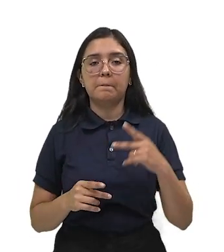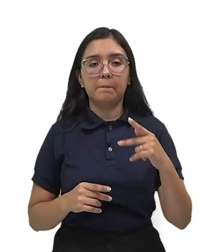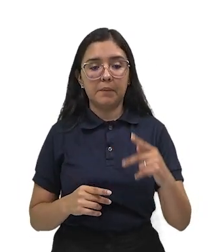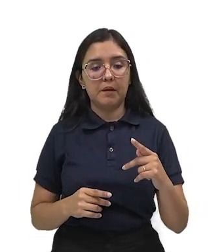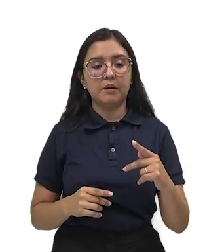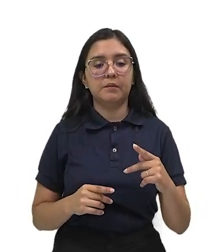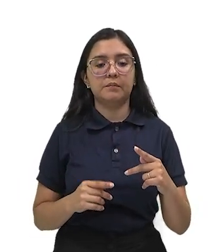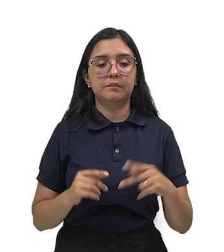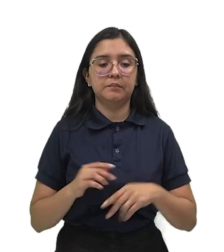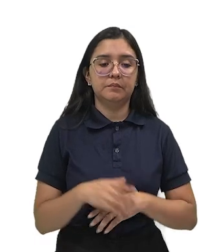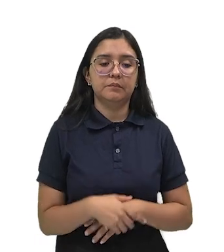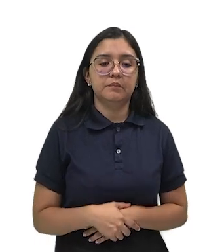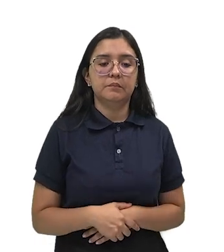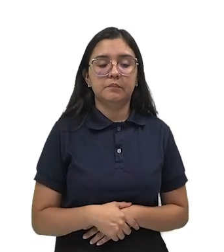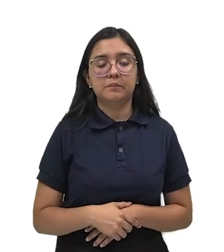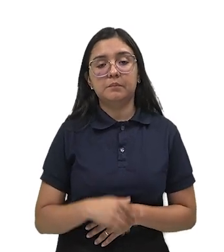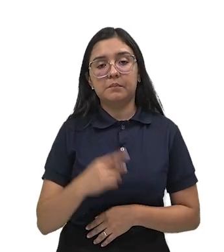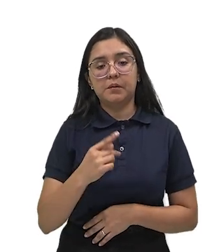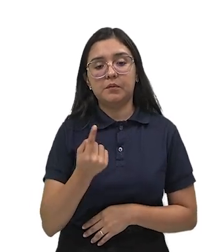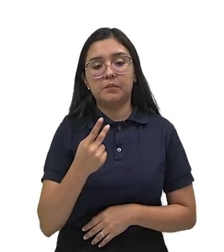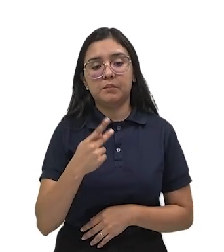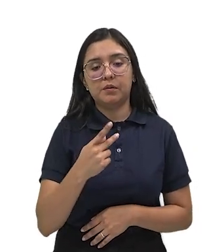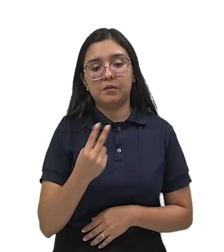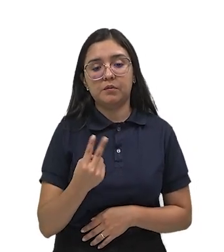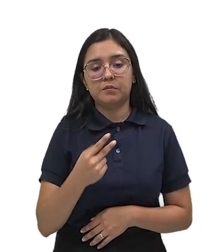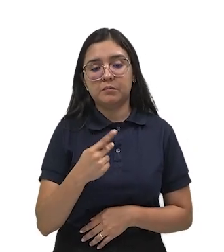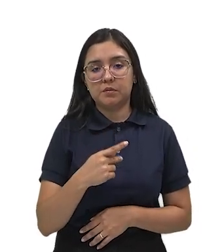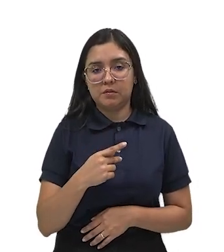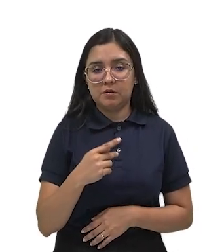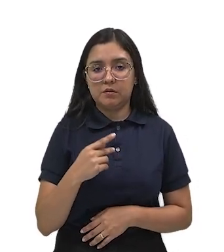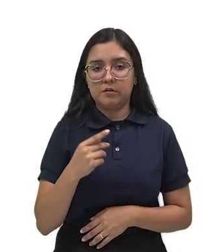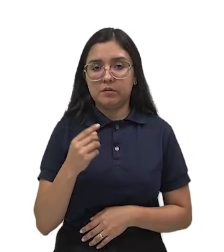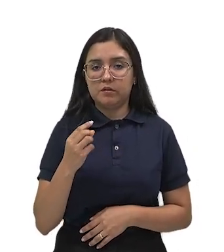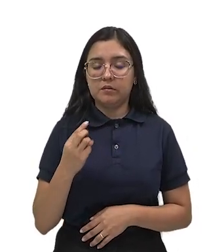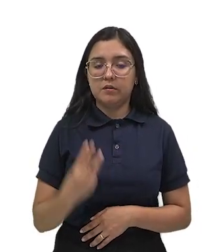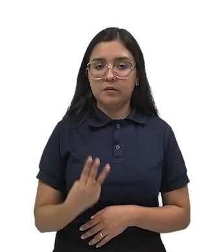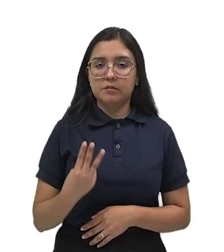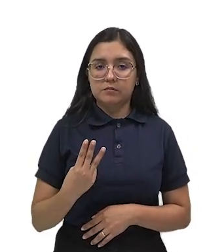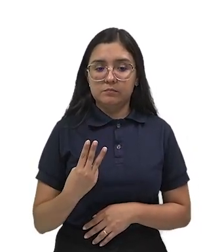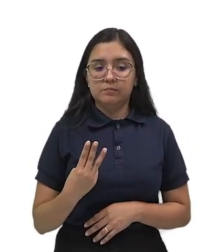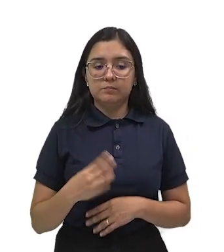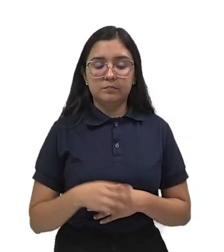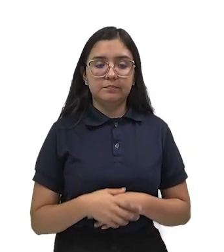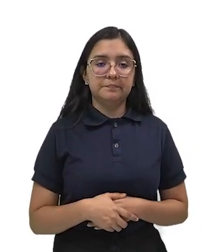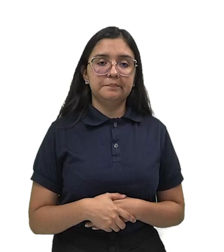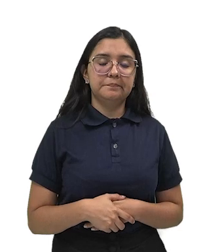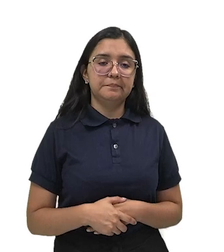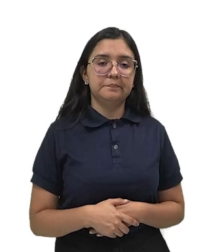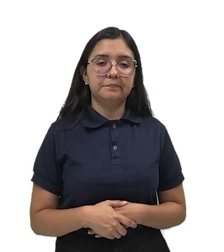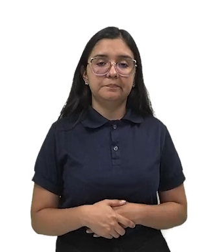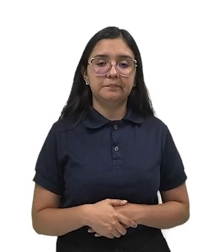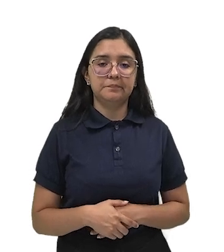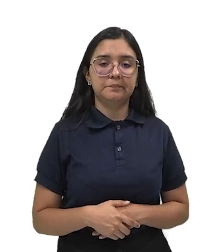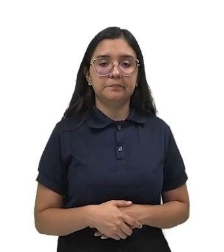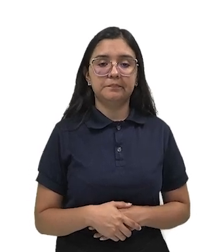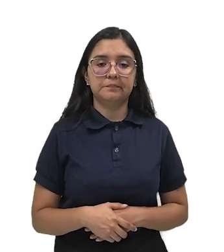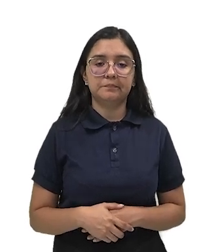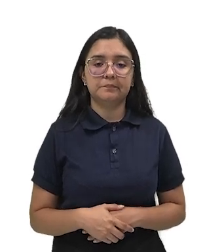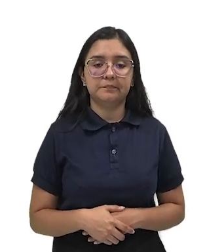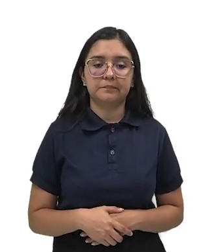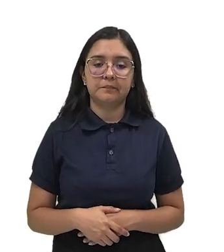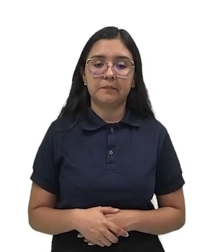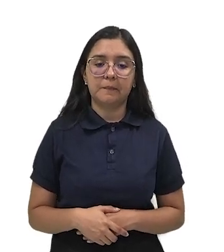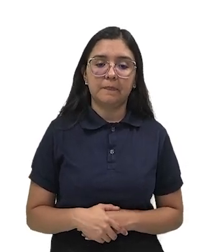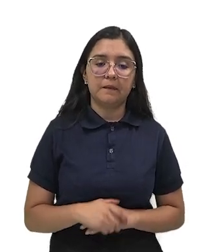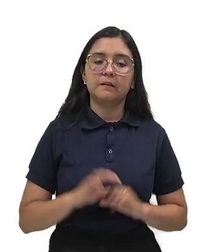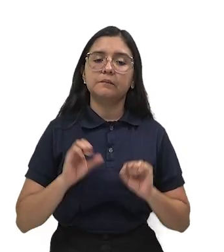de pantalona, P2, P3 e P4. Ó. Então, com isso, eu